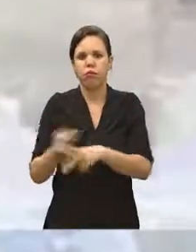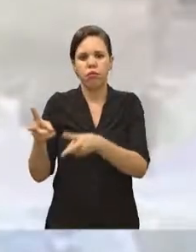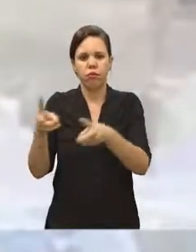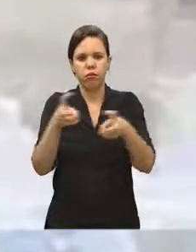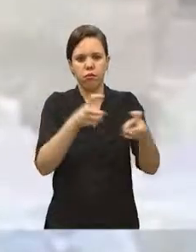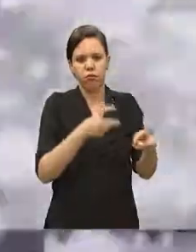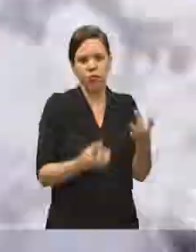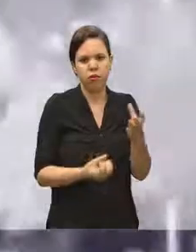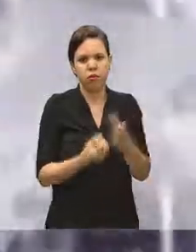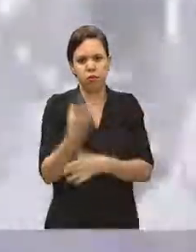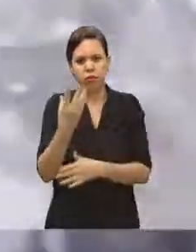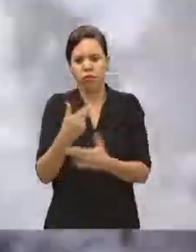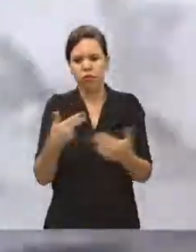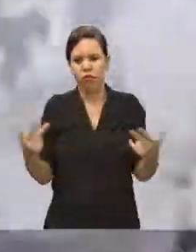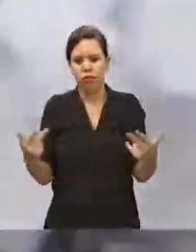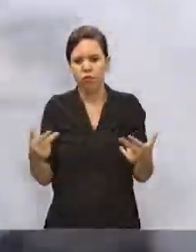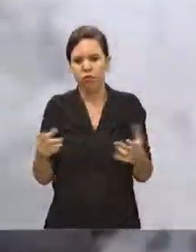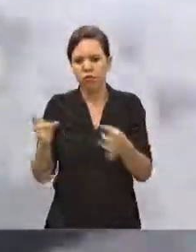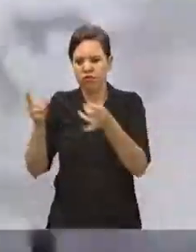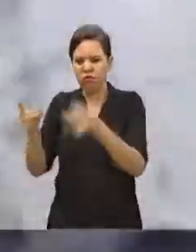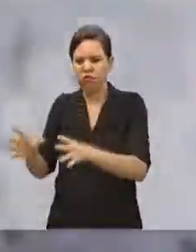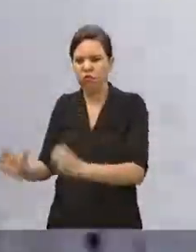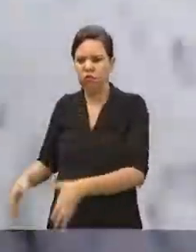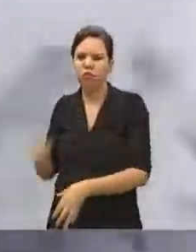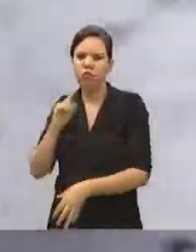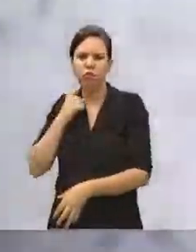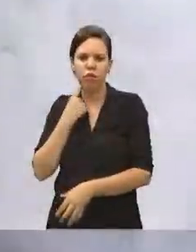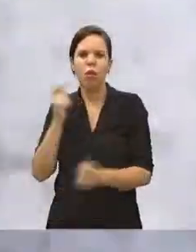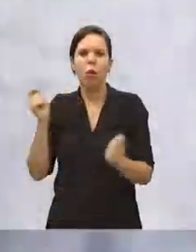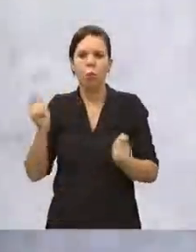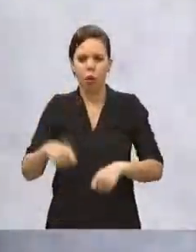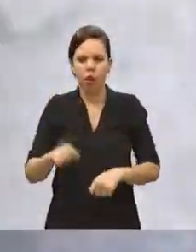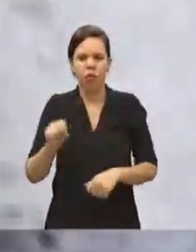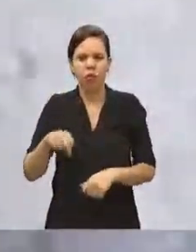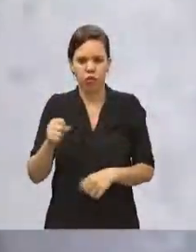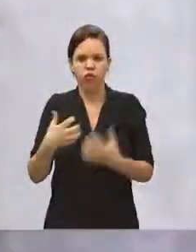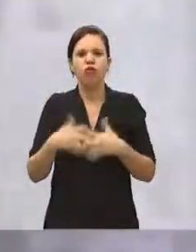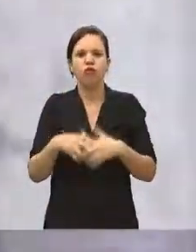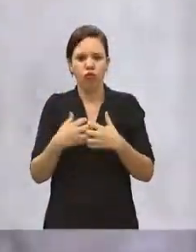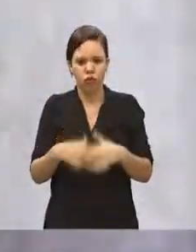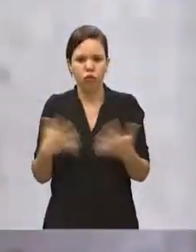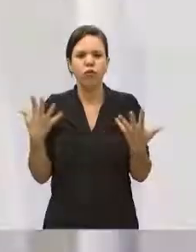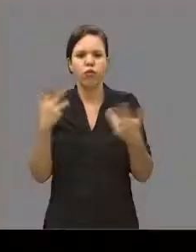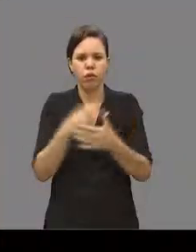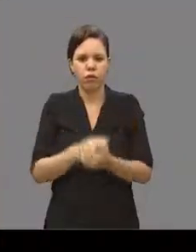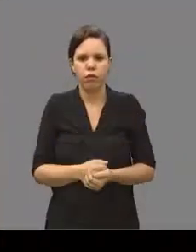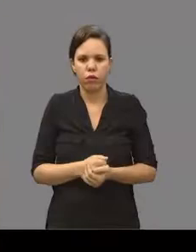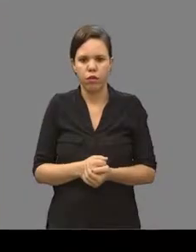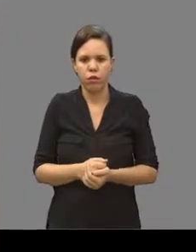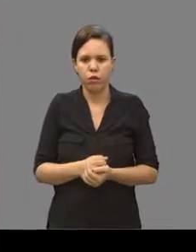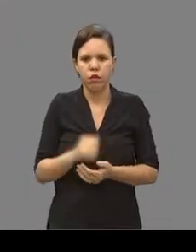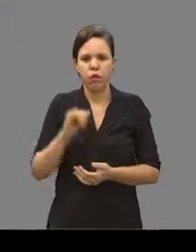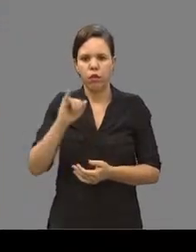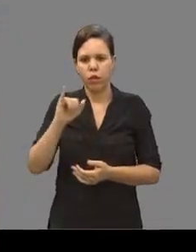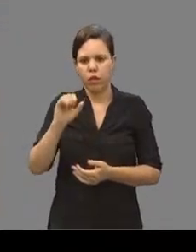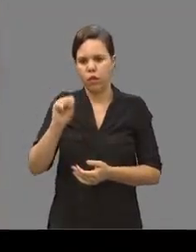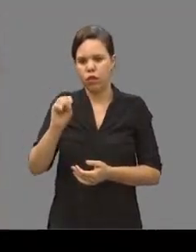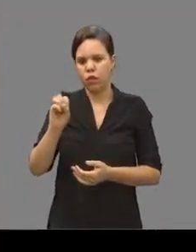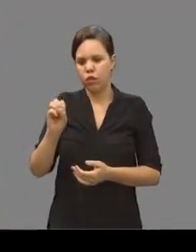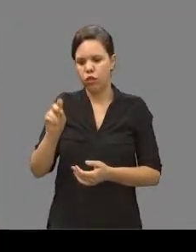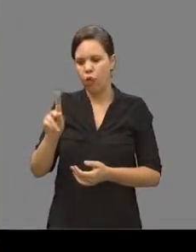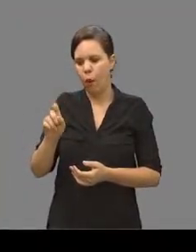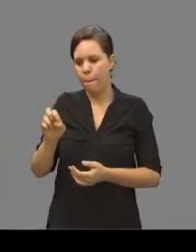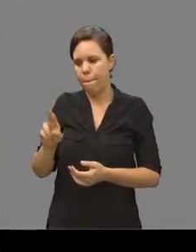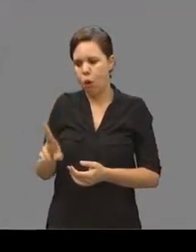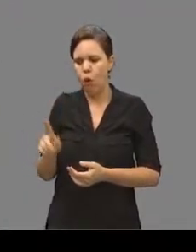que reinventar algo que iria para o lixo pode sim ser funcional e bonito. E o isopor? O EPS,